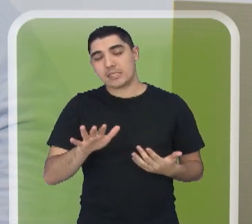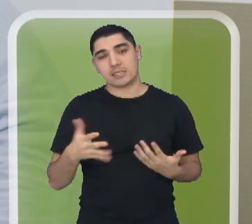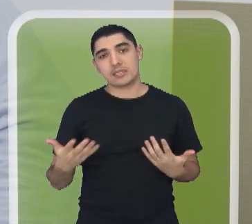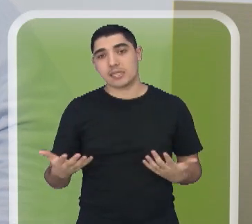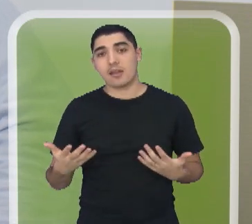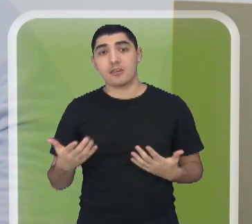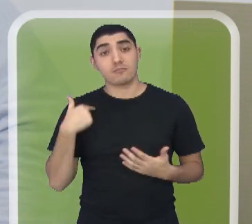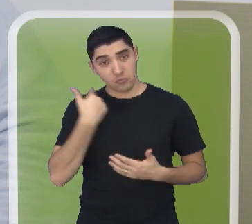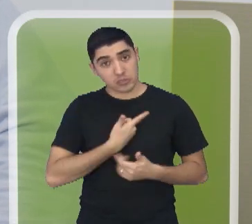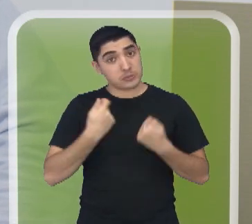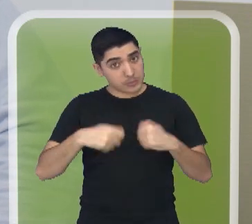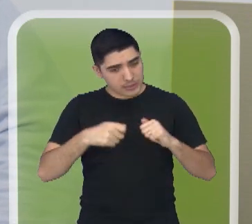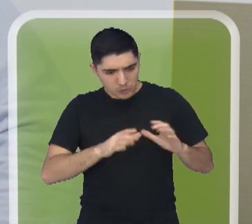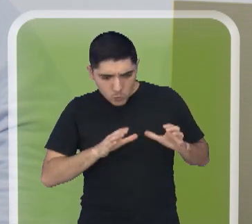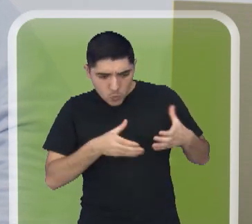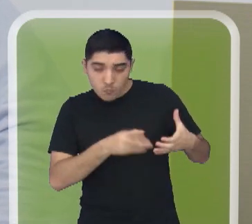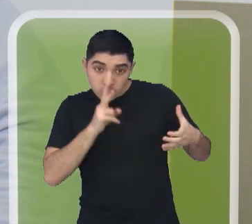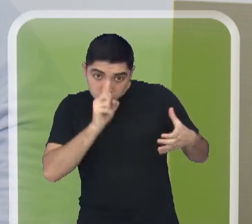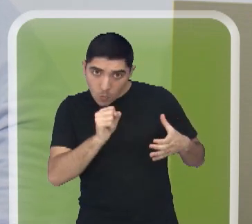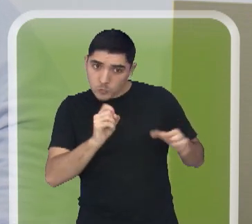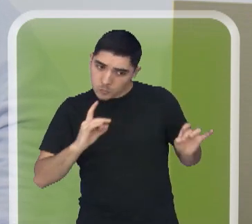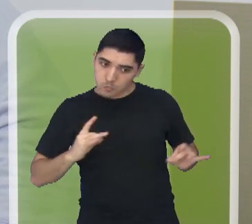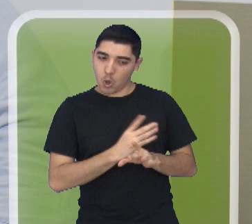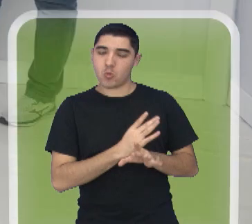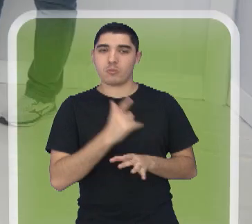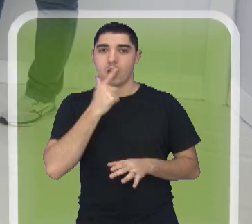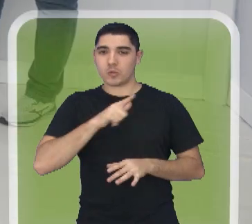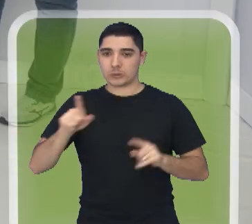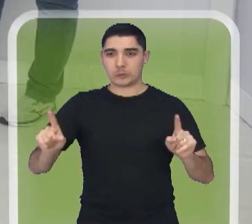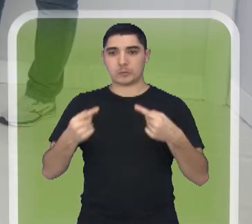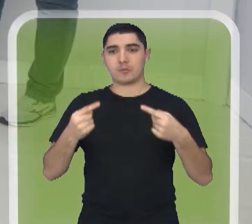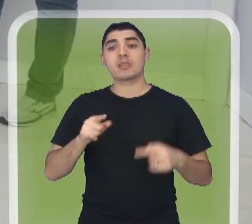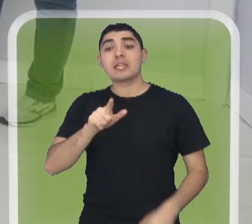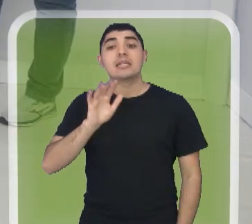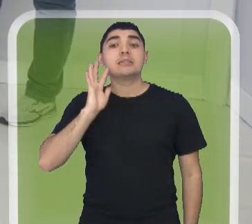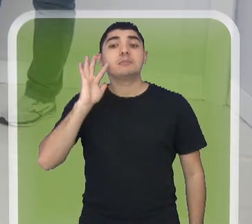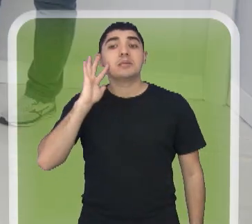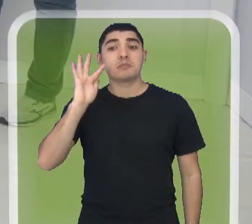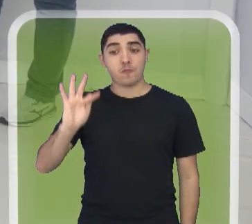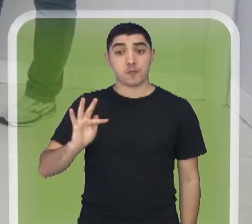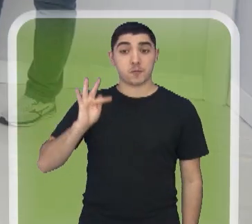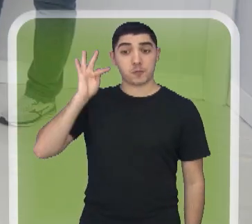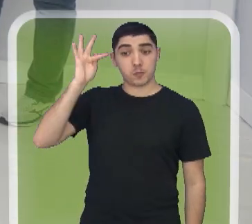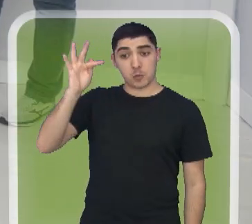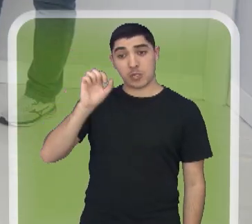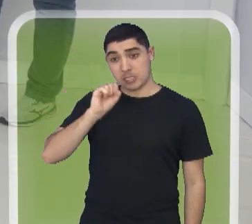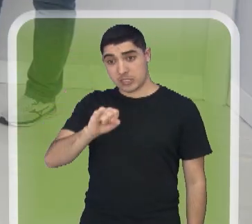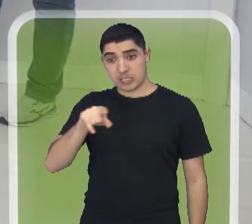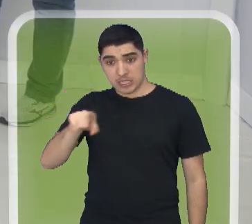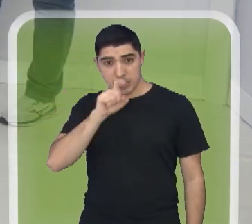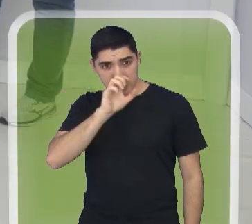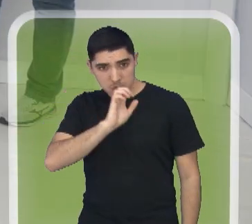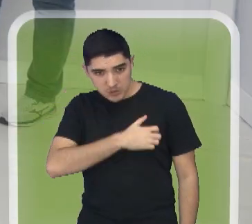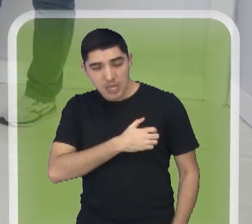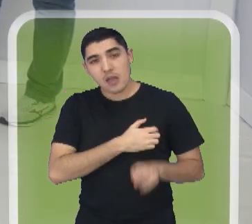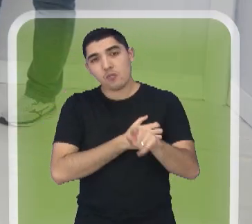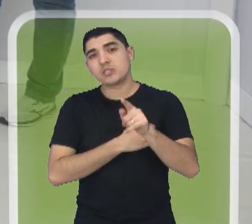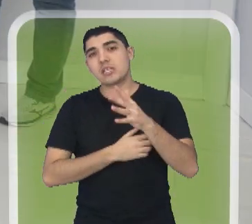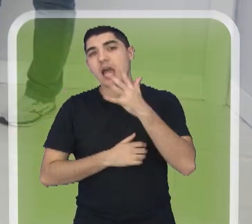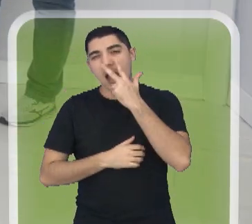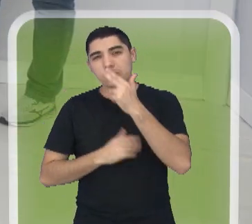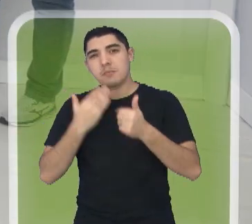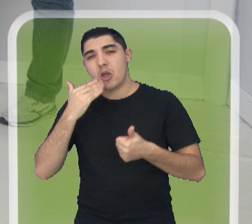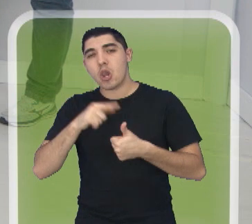Então, a gente precisa ter um time forte e preparado para disputar esse torneio. No futuro, caso aconteça, para o São José, você já pensou seria melhor Série D ou